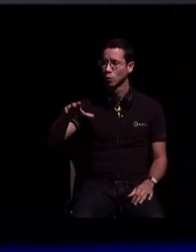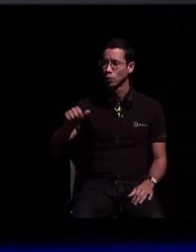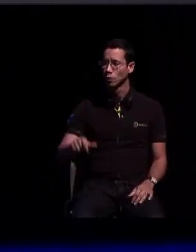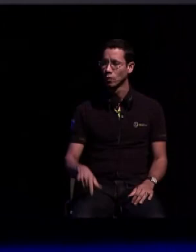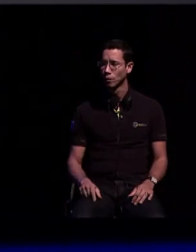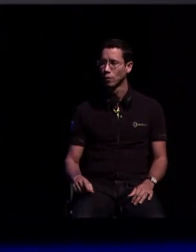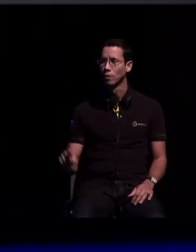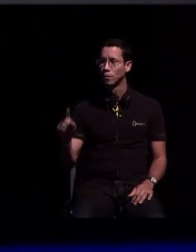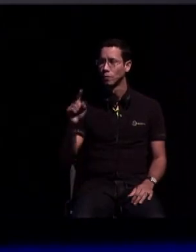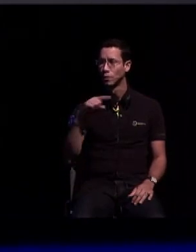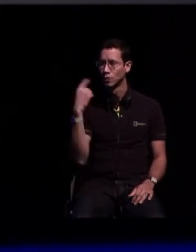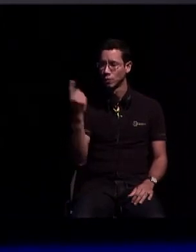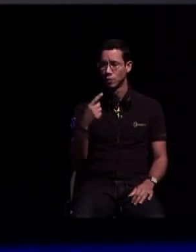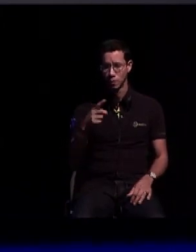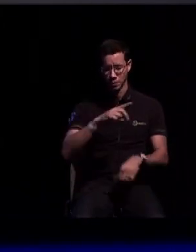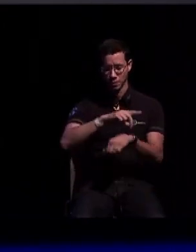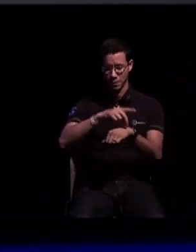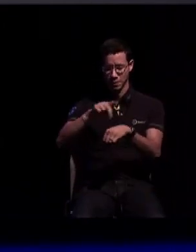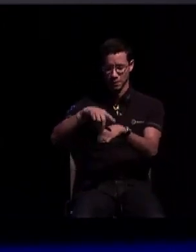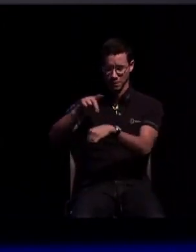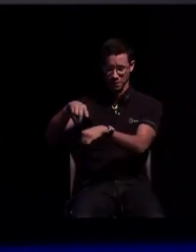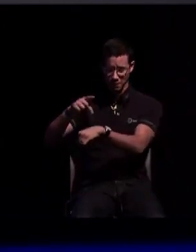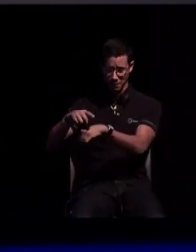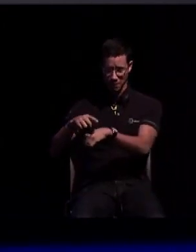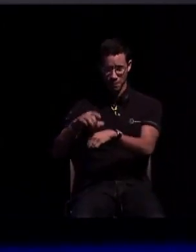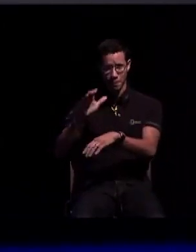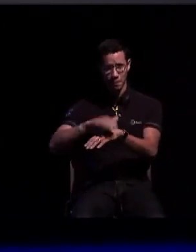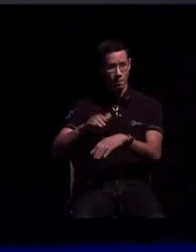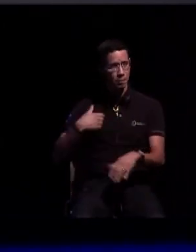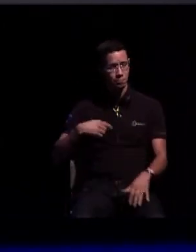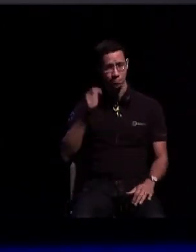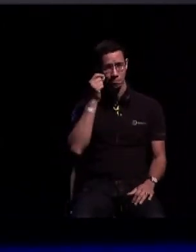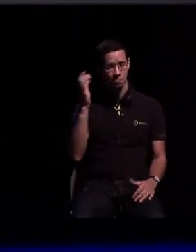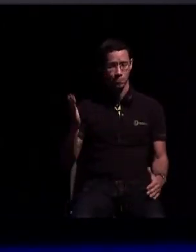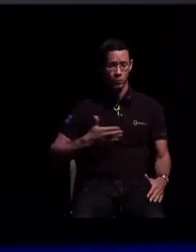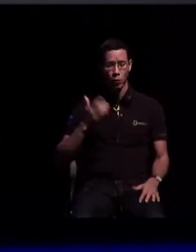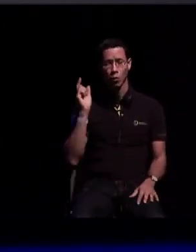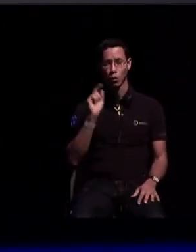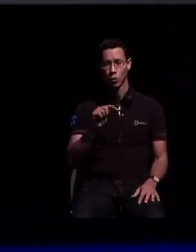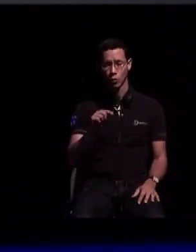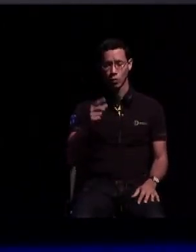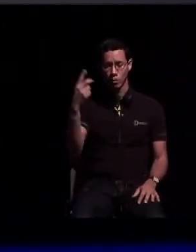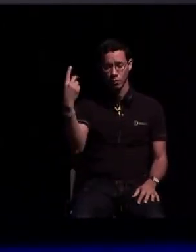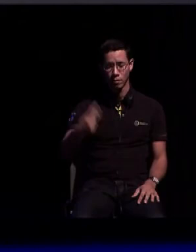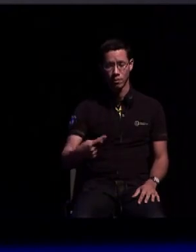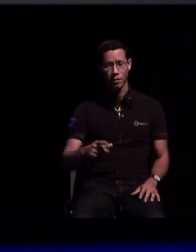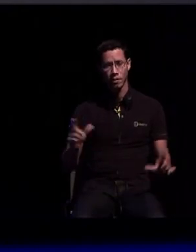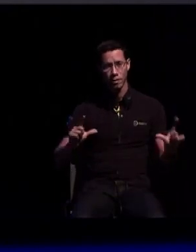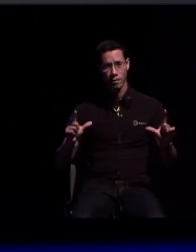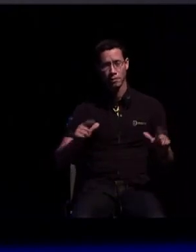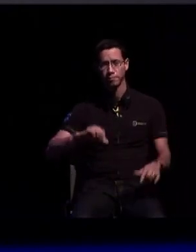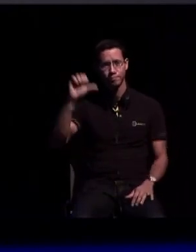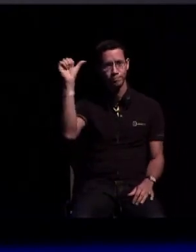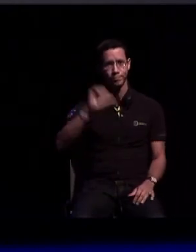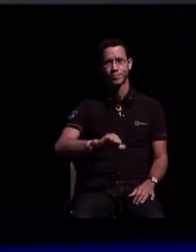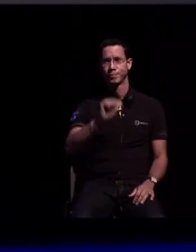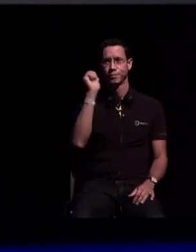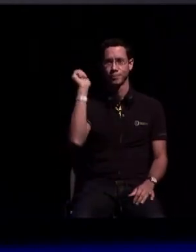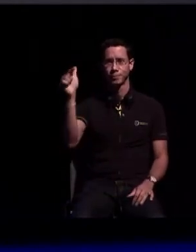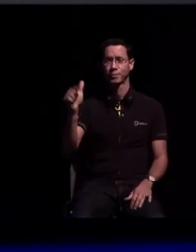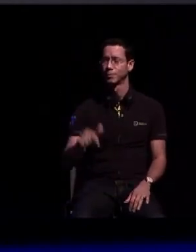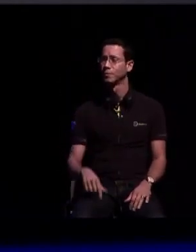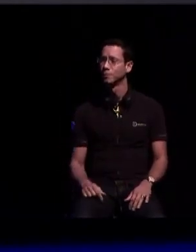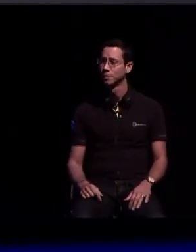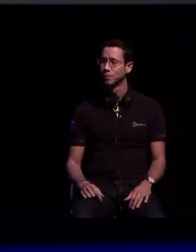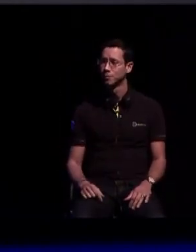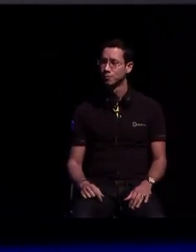eu nunca, em todos os países que eu fui, etc., a coisa que mais me impressionava é que a nossa imprensa é pior do que todas elas, né? Mas